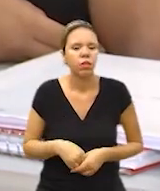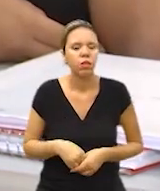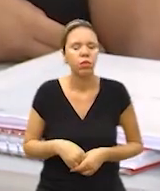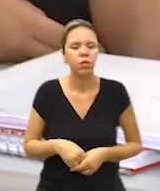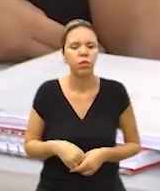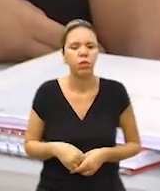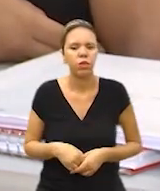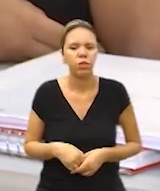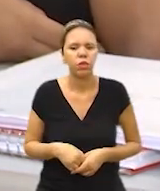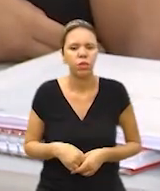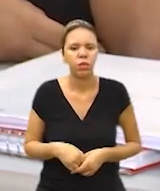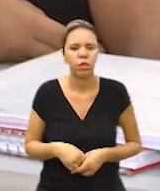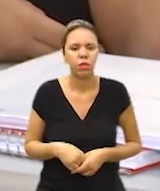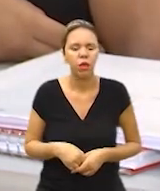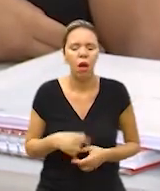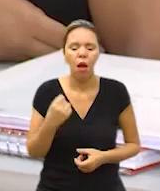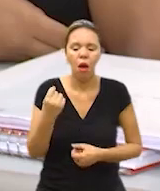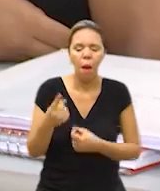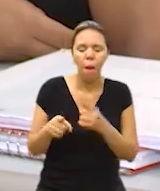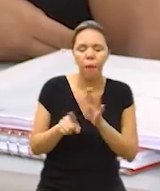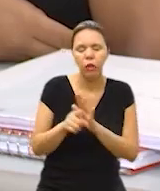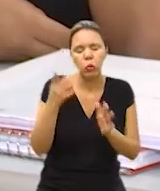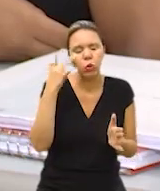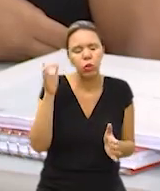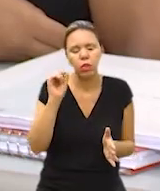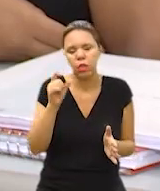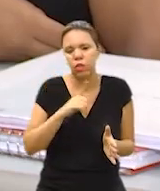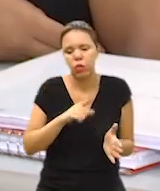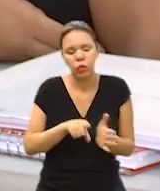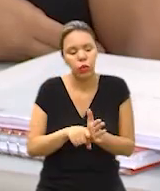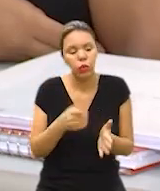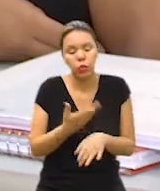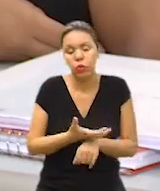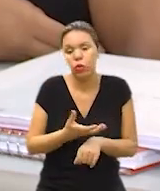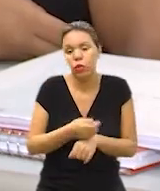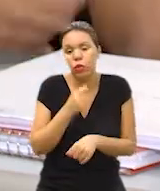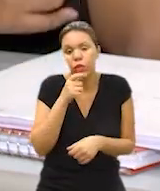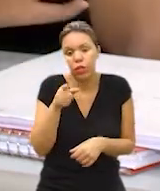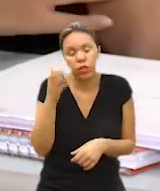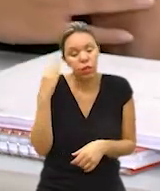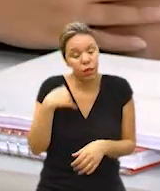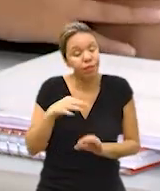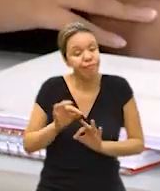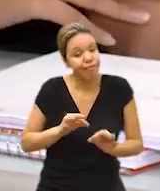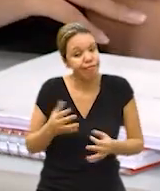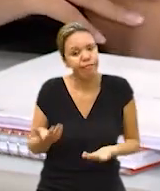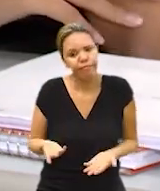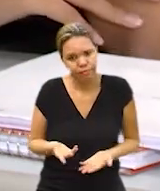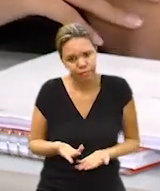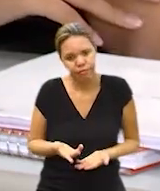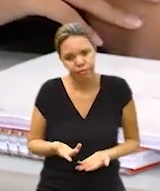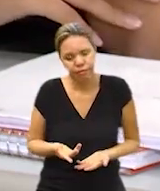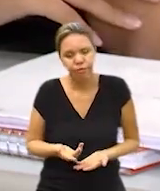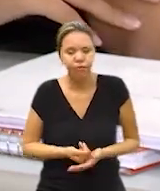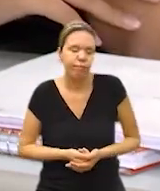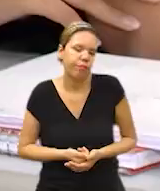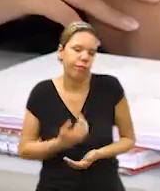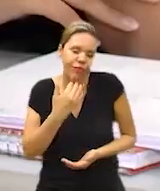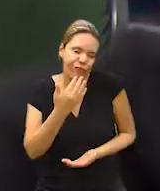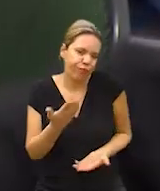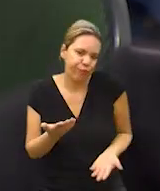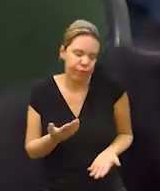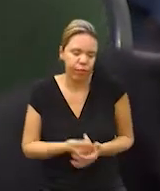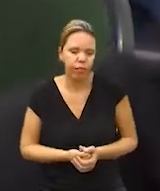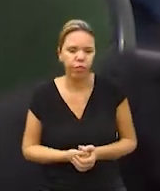não se sabe que algumas questões vão cair, que você não teve a matéria ainda. Você sabe que tem que se preparar. E não tem outro